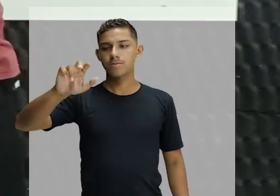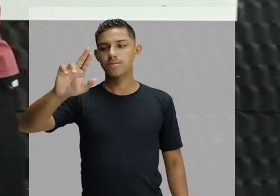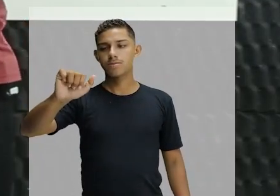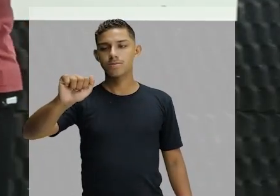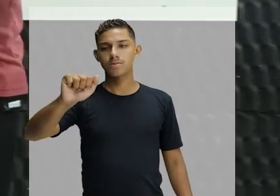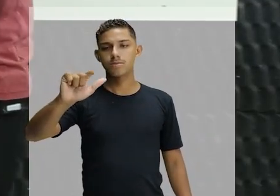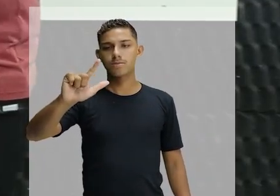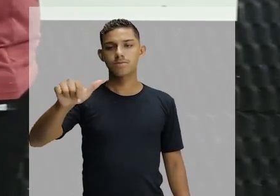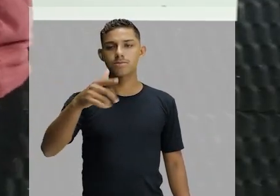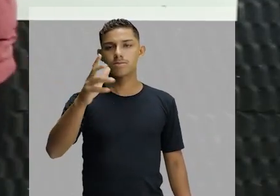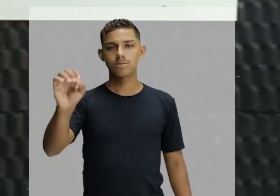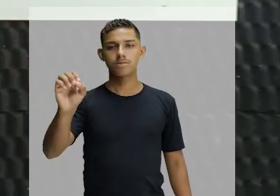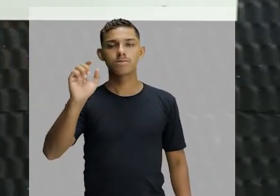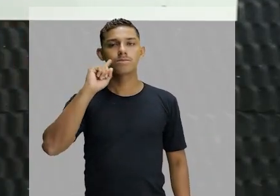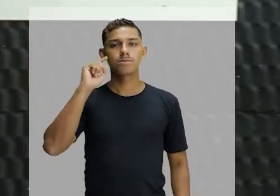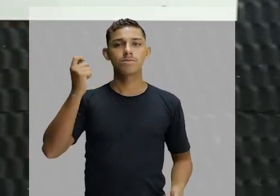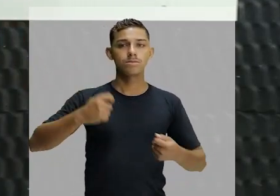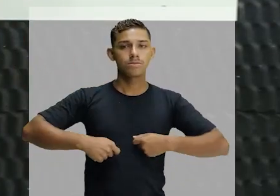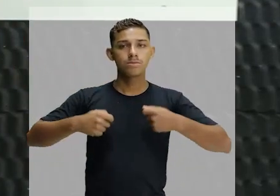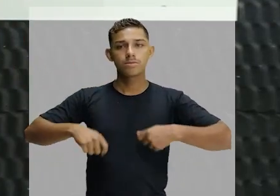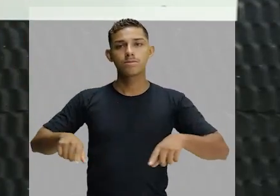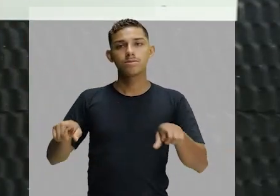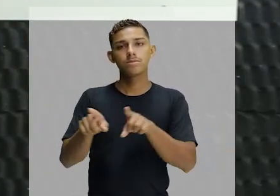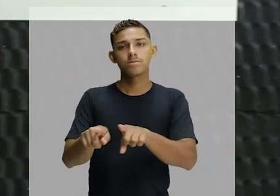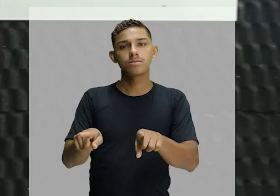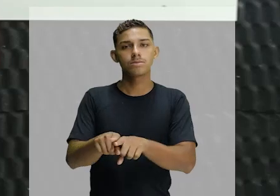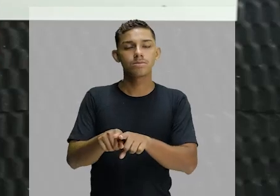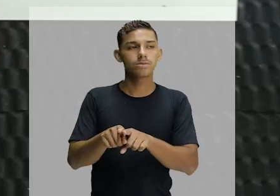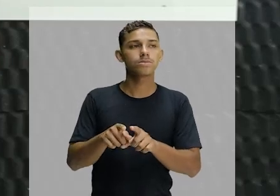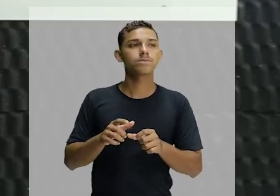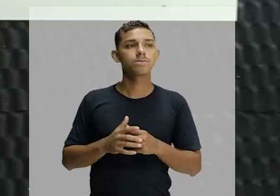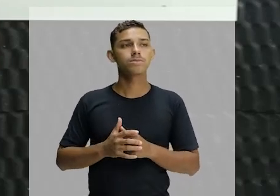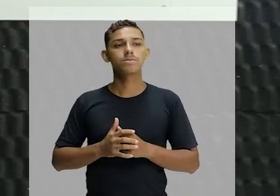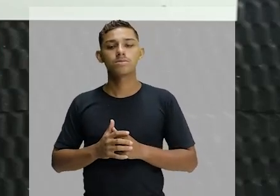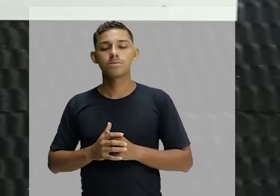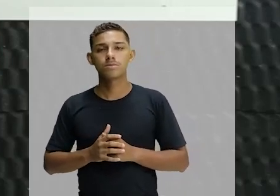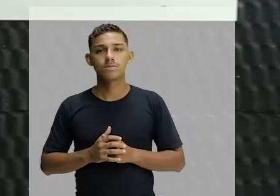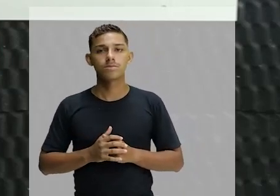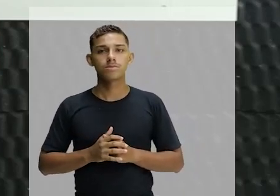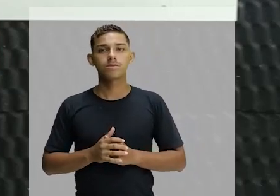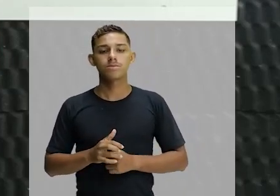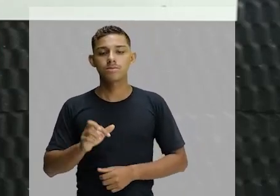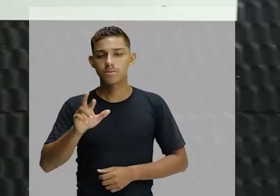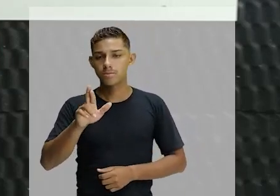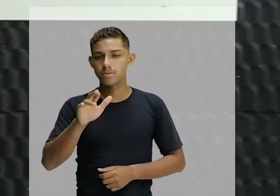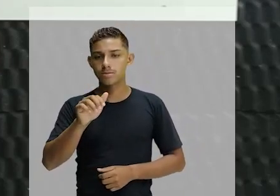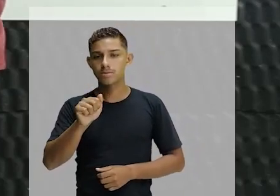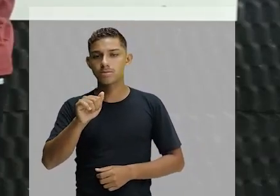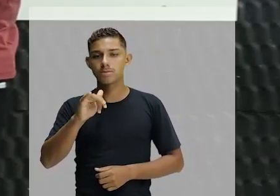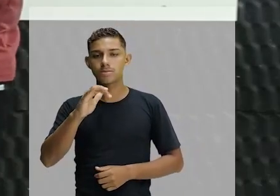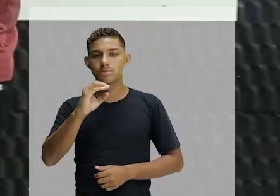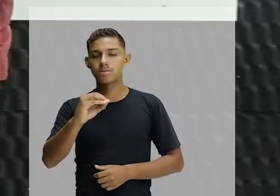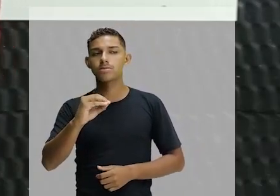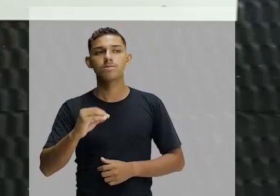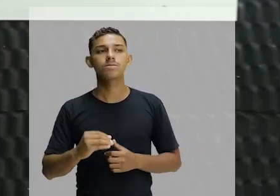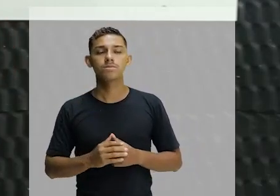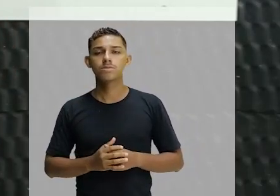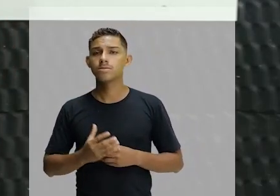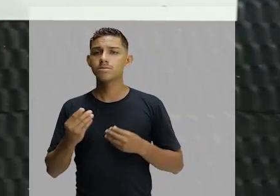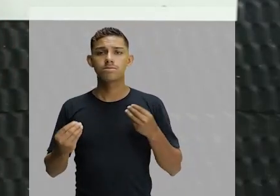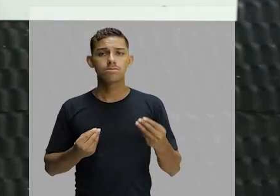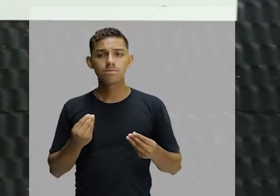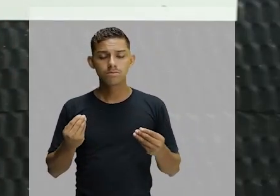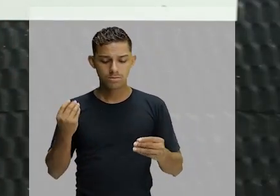do centro, mas eu preciso também, pessoal, do raio. Tá? Como é que eu faço